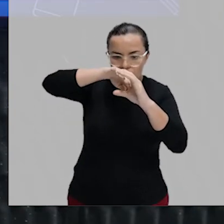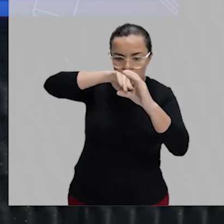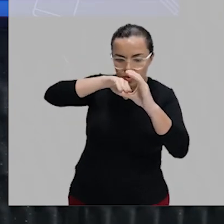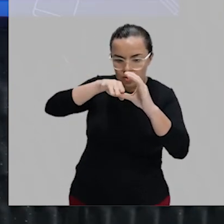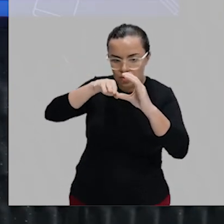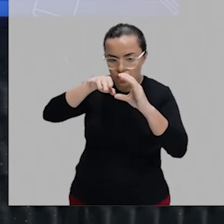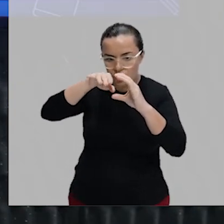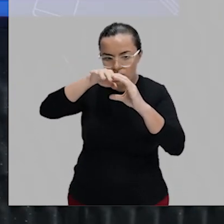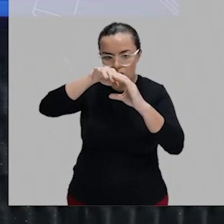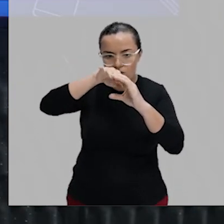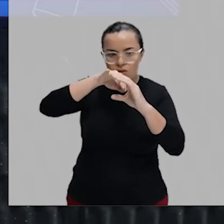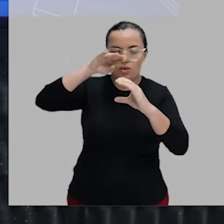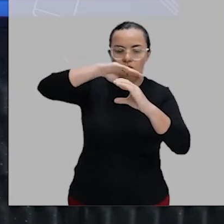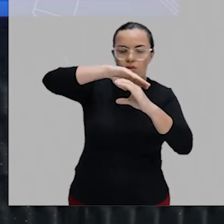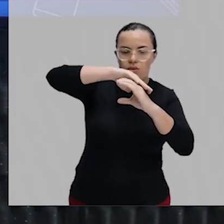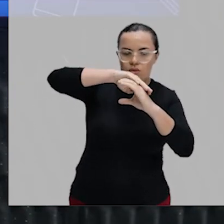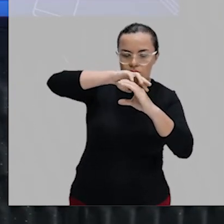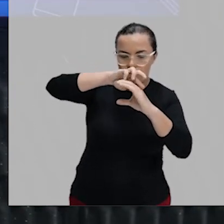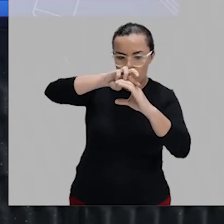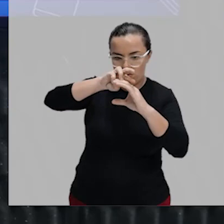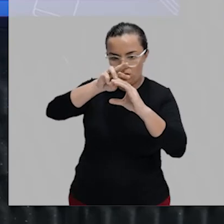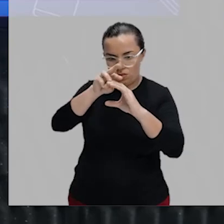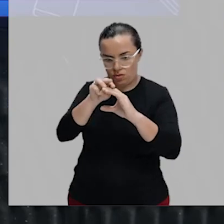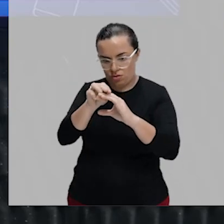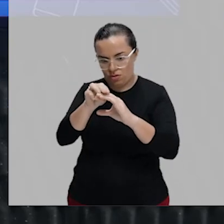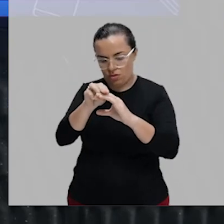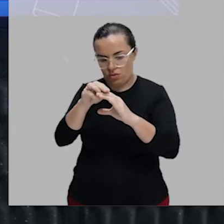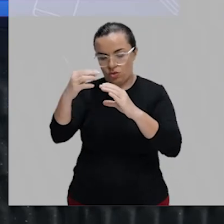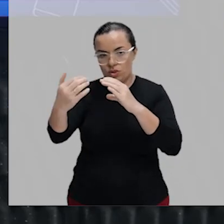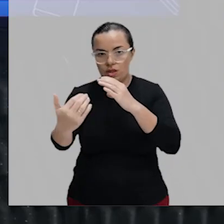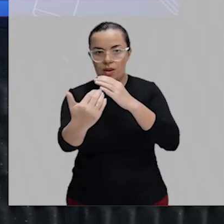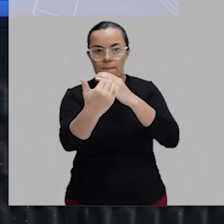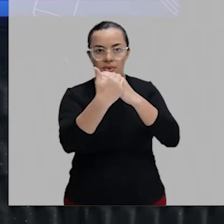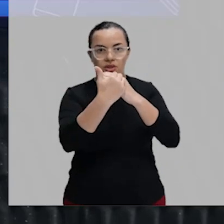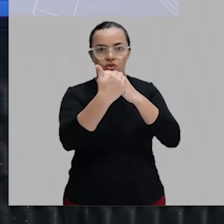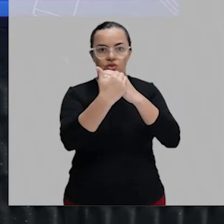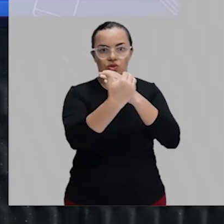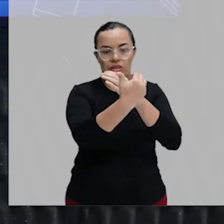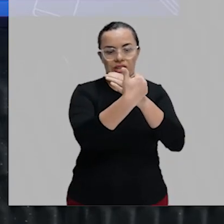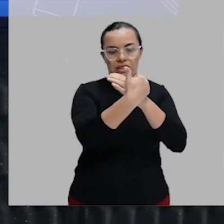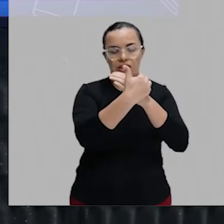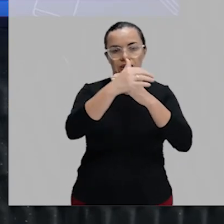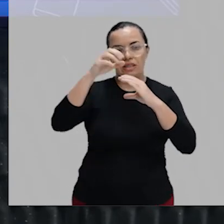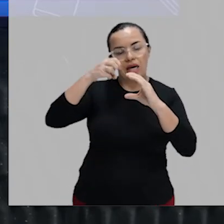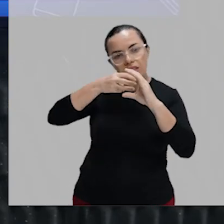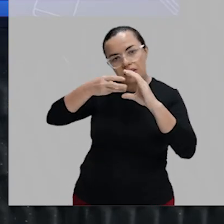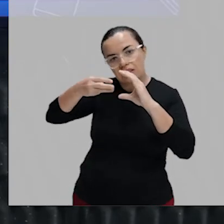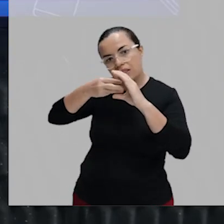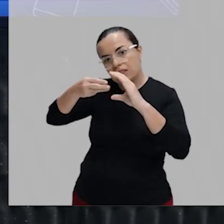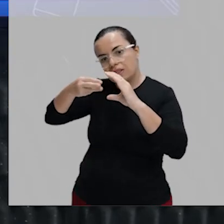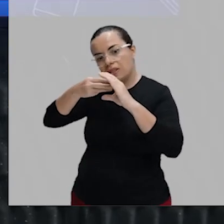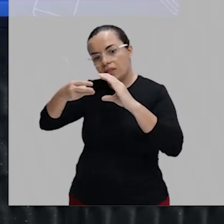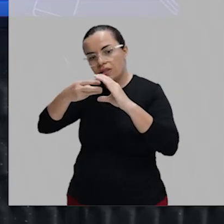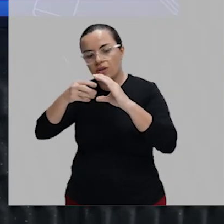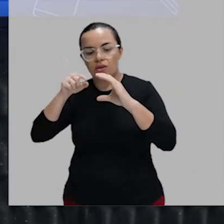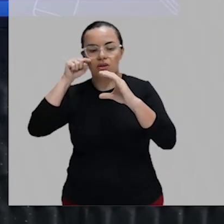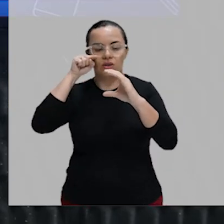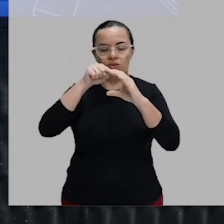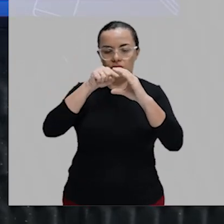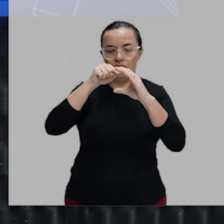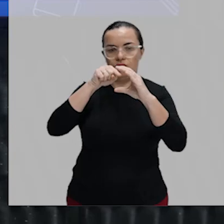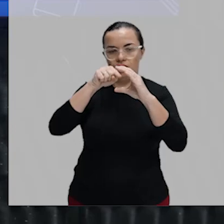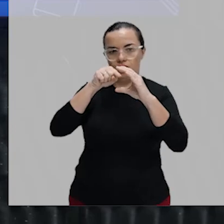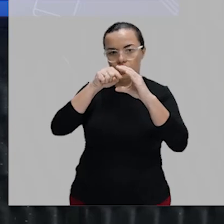pessoal, é o que delimita os limites da célula, tá? E o núcleo é essa organela aqui que vai